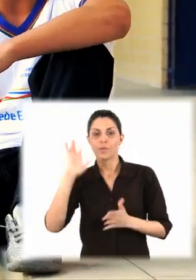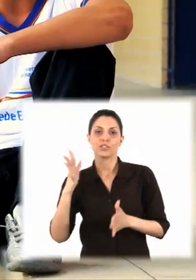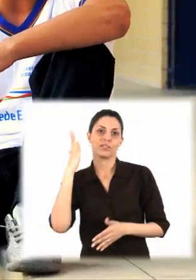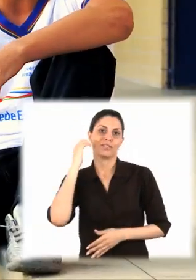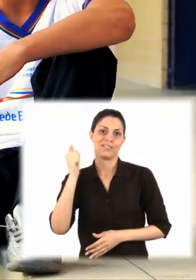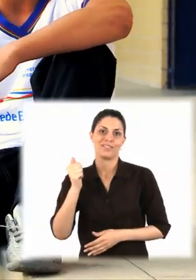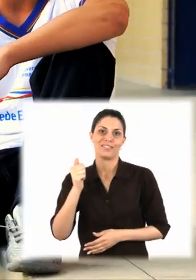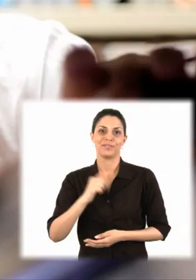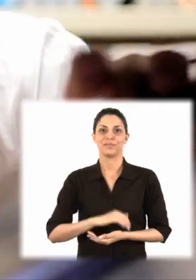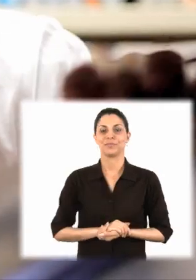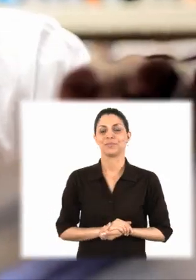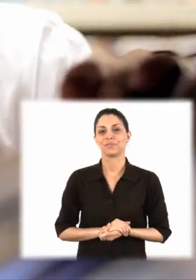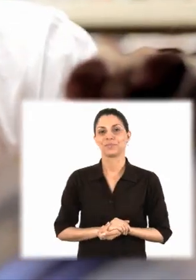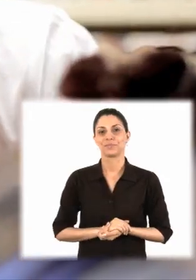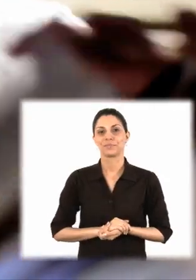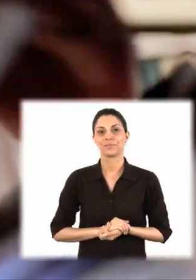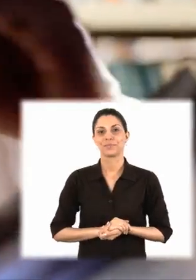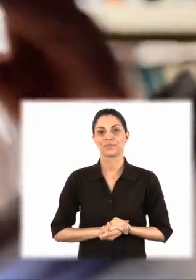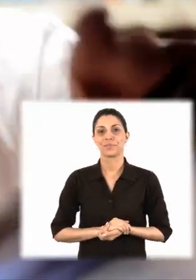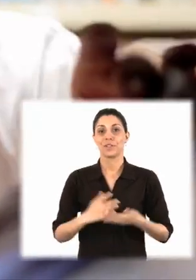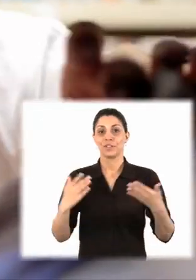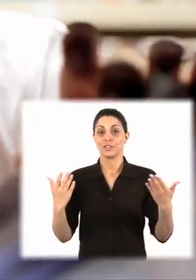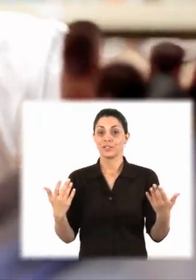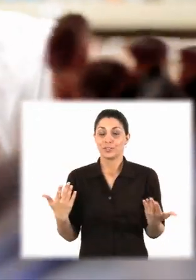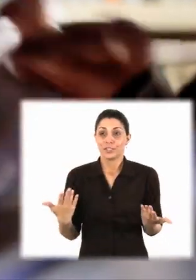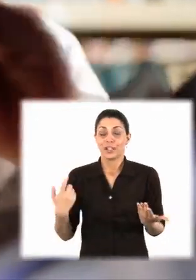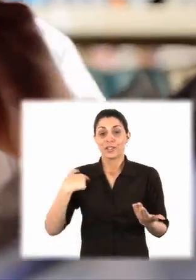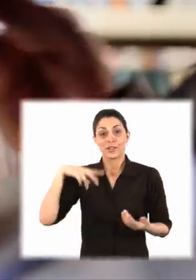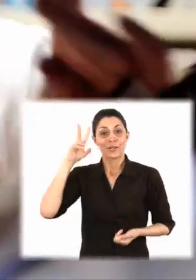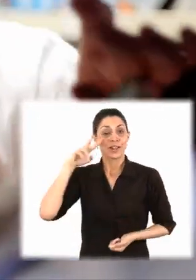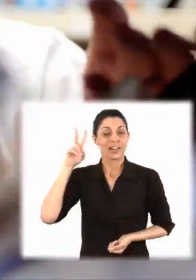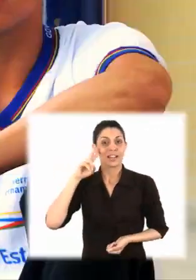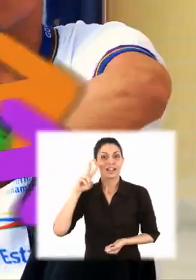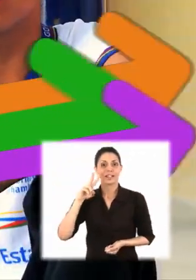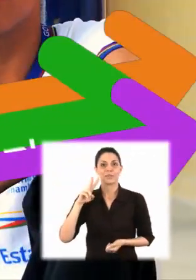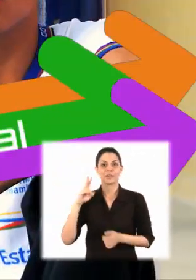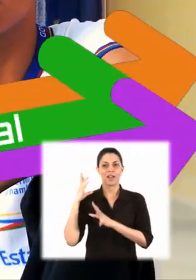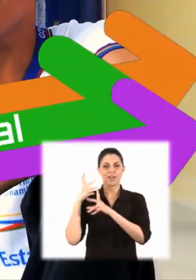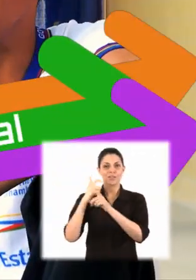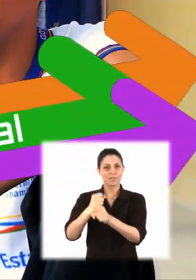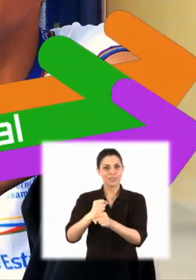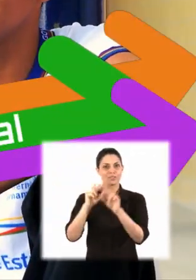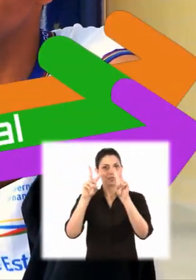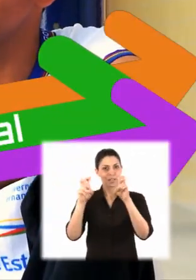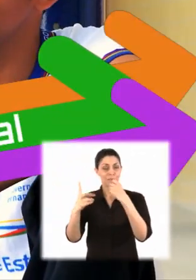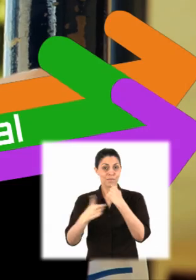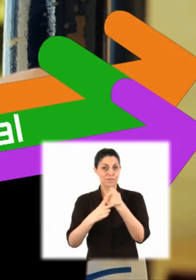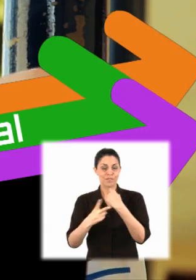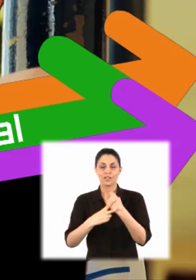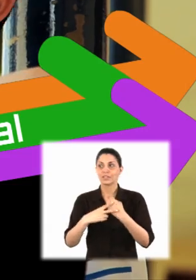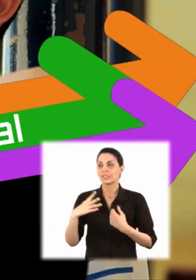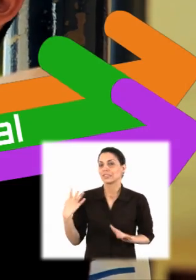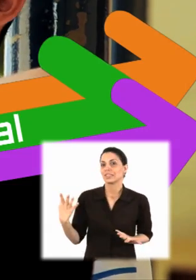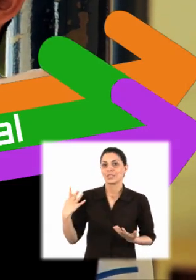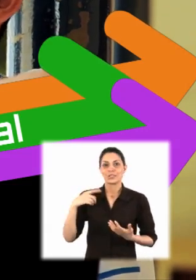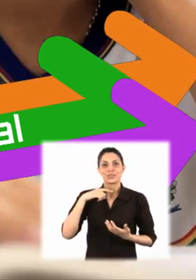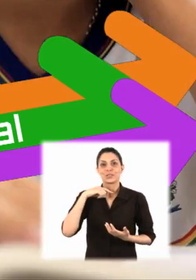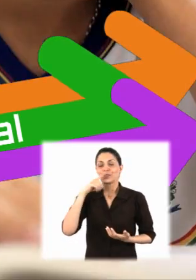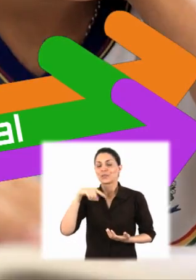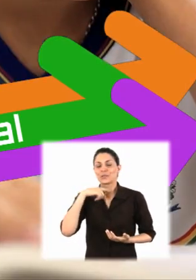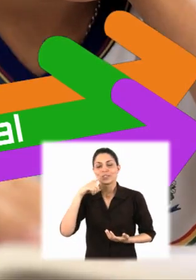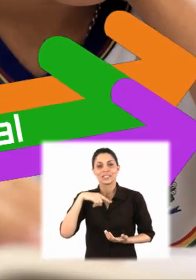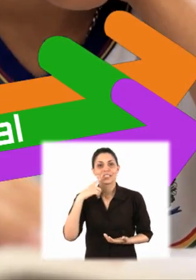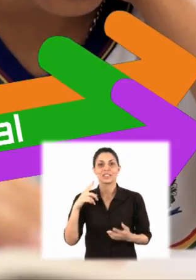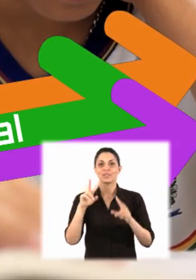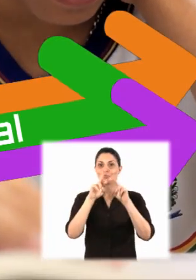poder chegar e já saber. Hoje ainda me lembro logo numa revisão que teve aí sobre verbos. Hoje não consegui entender o assunto.